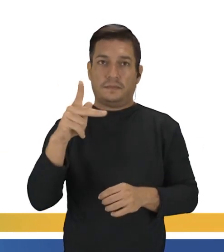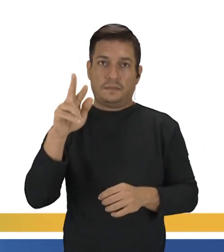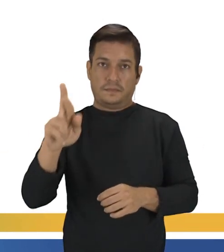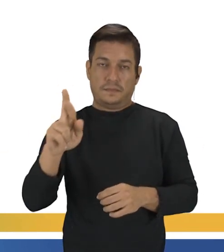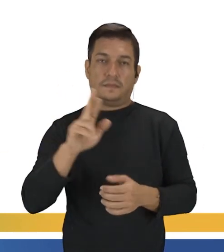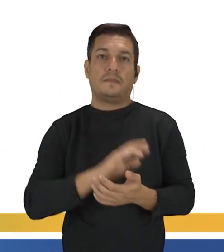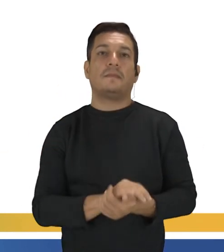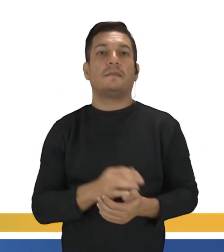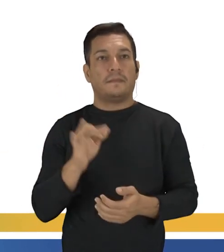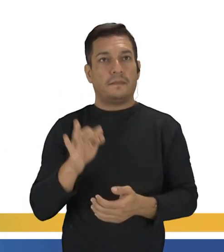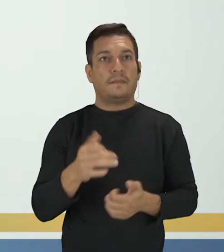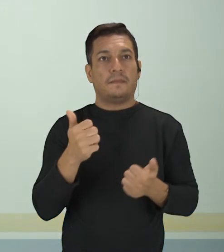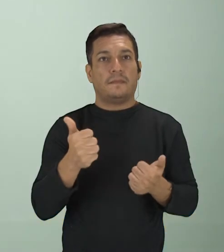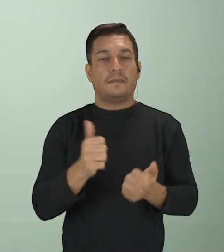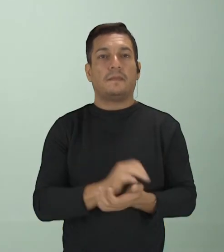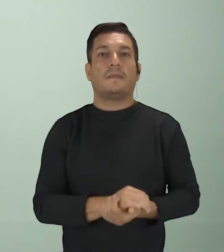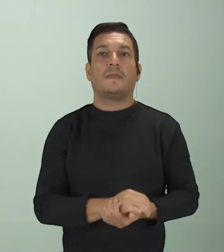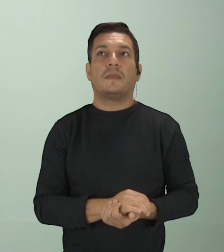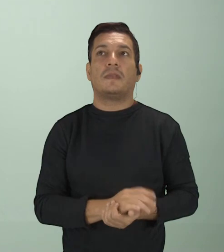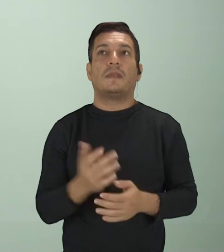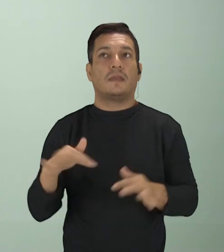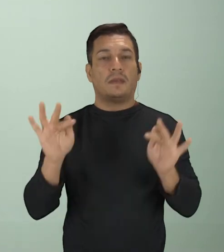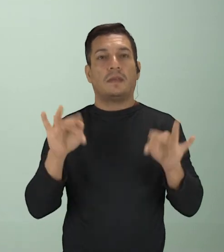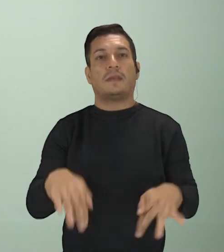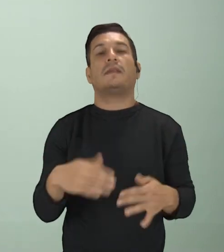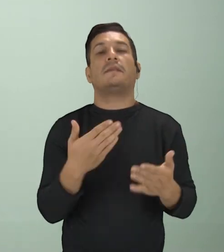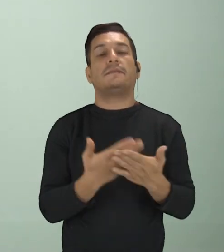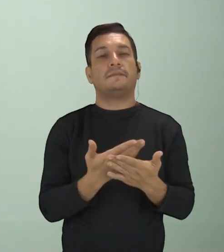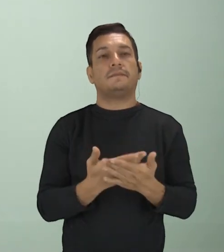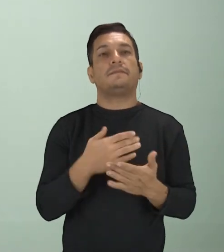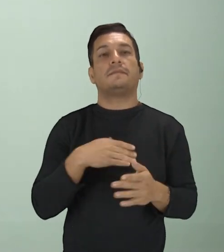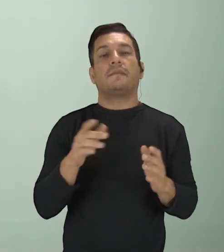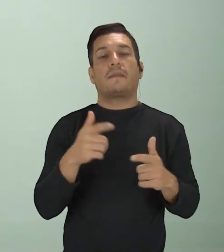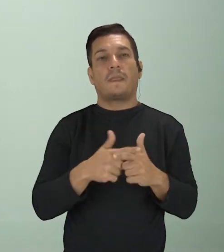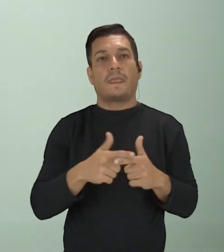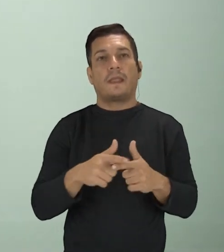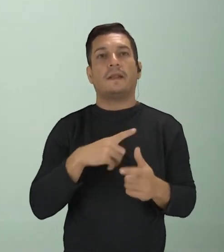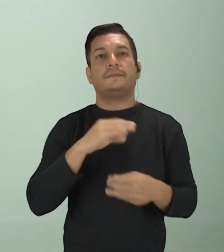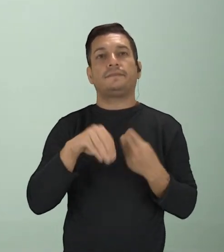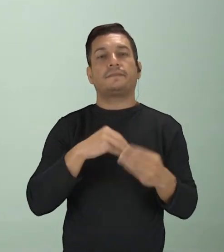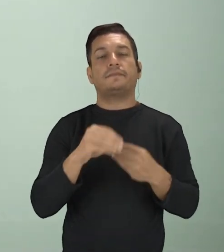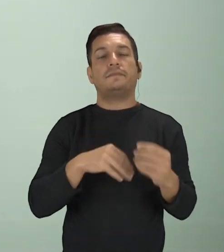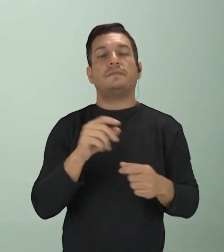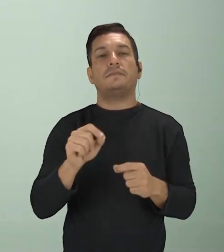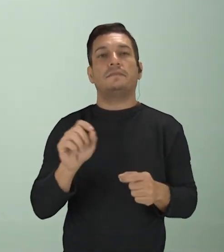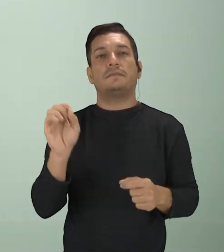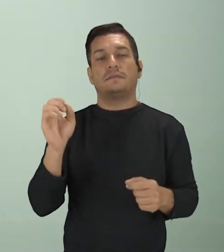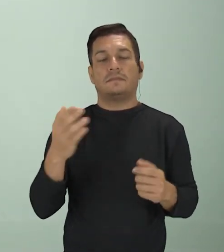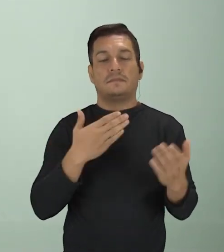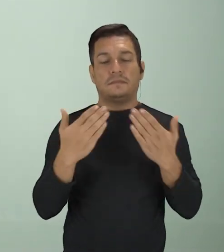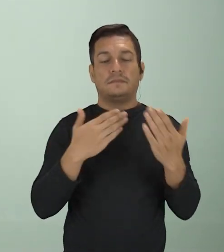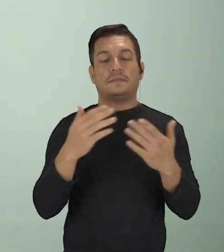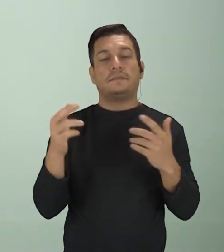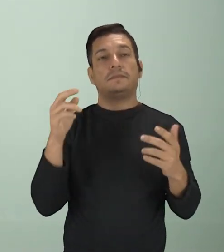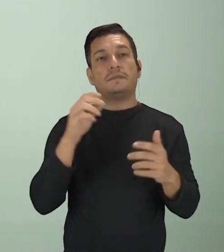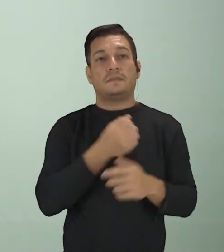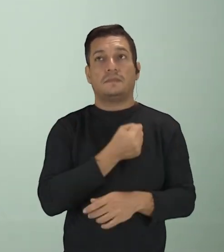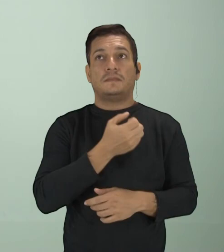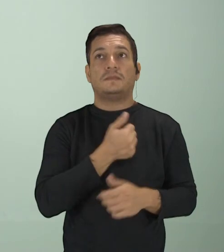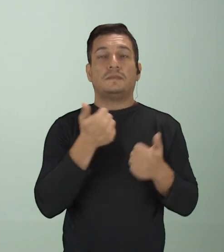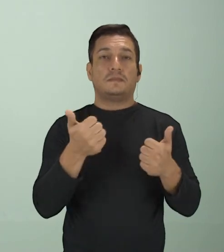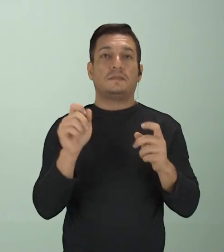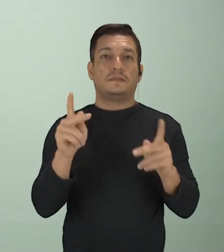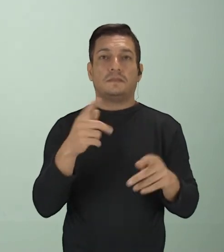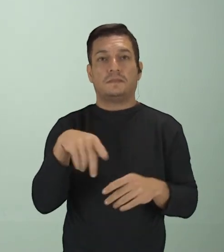2πr. Certinho? Então, terminamos mais uma etapa dos problemas envolvendo situações relacionadas a números. Ok,